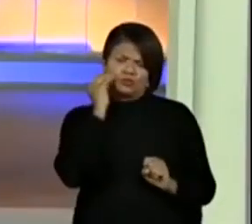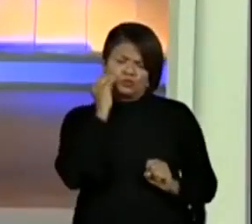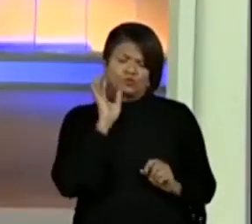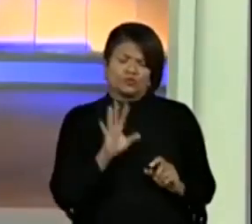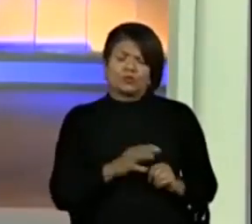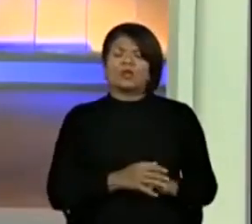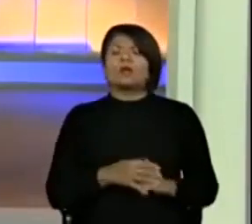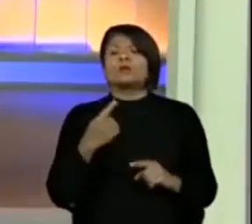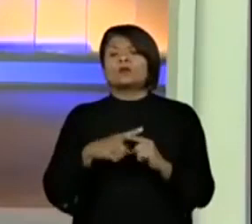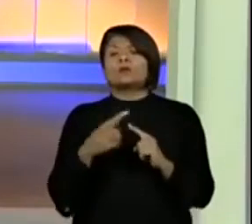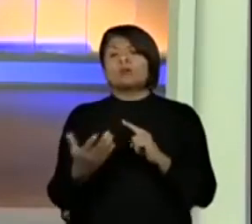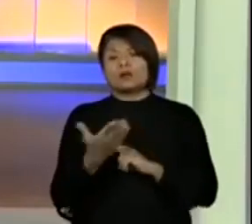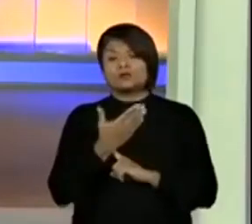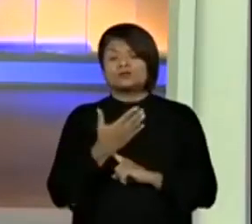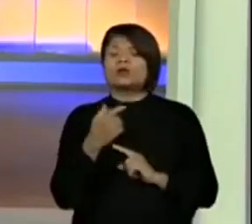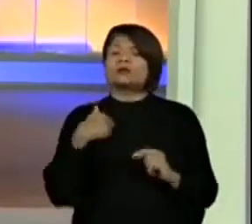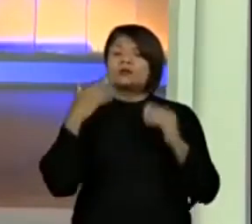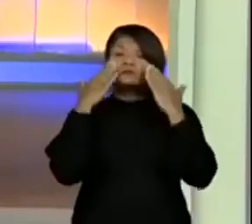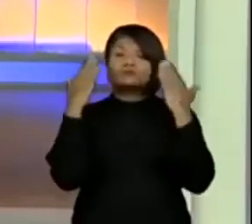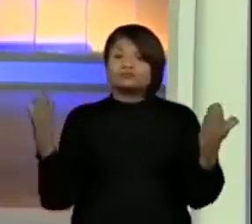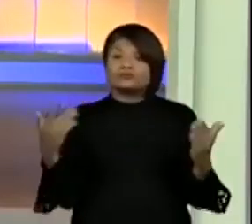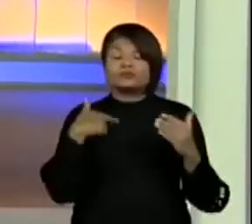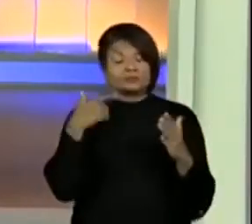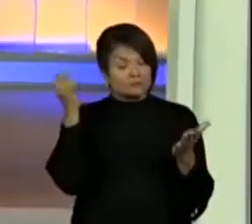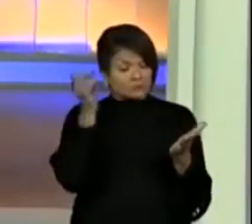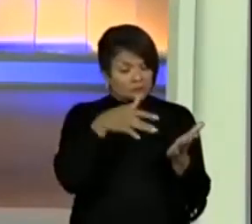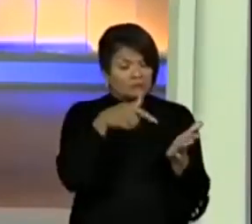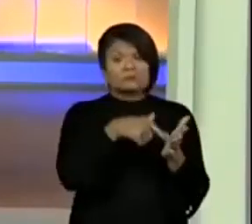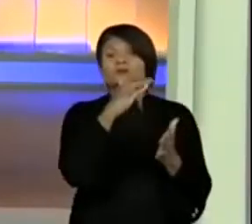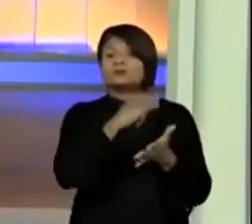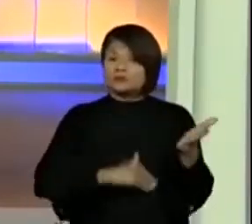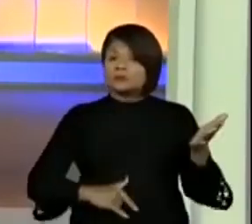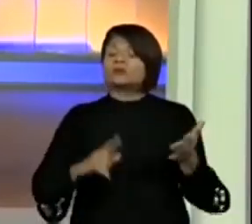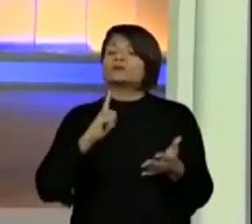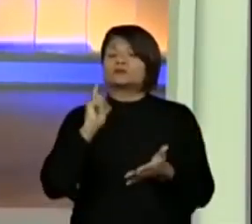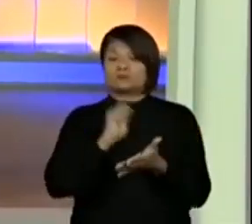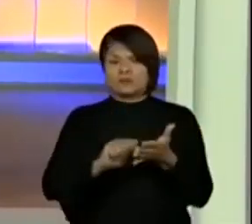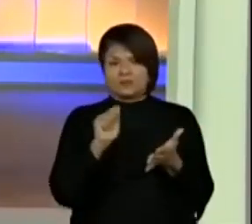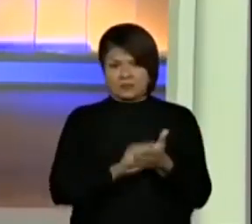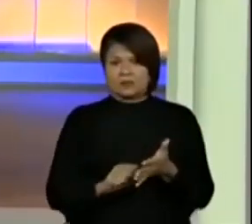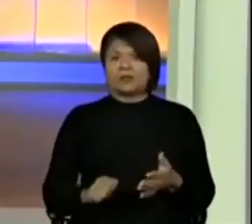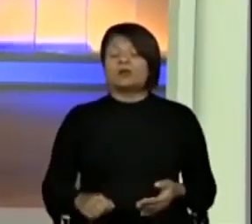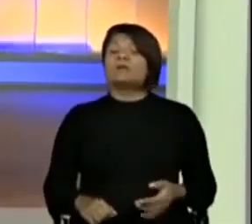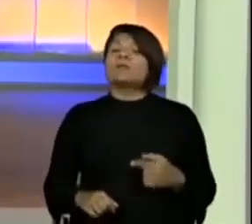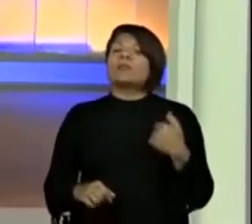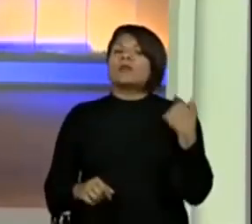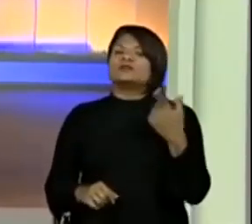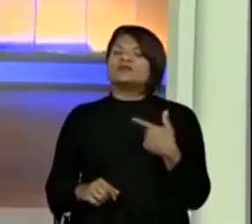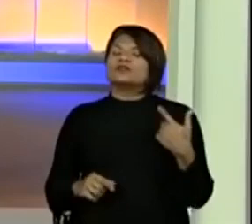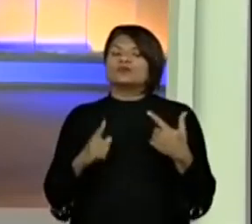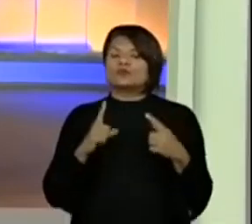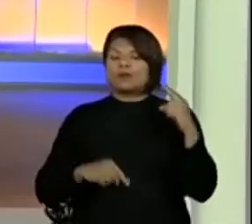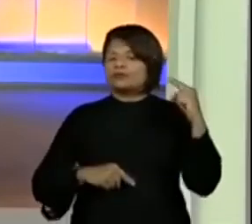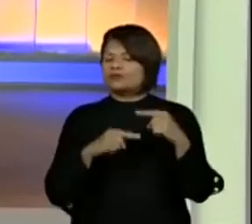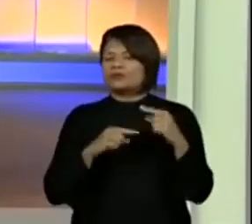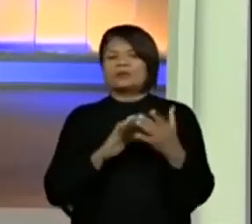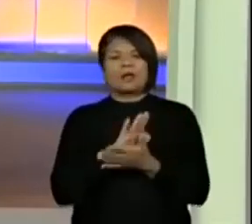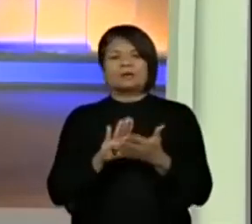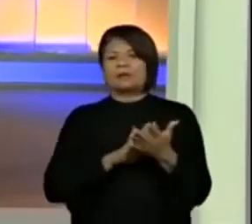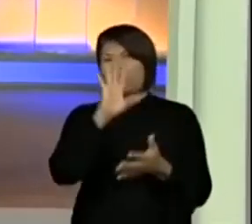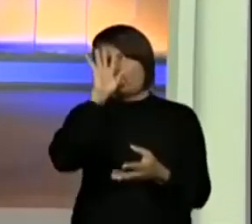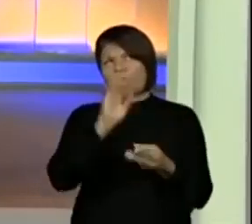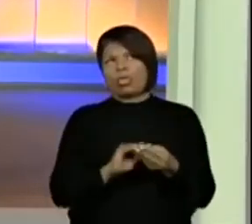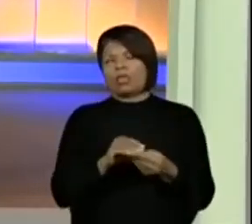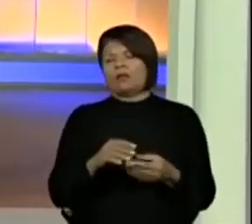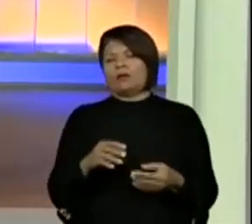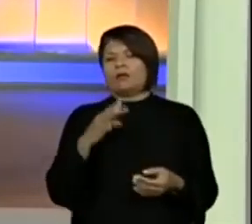localizar informações explícitas que estão lá no texto, estão escritas. A gente não está deduzindo nada, a gente está lendo e